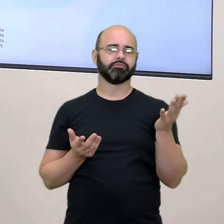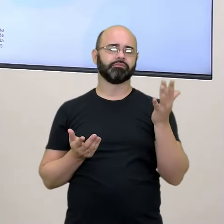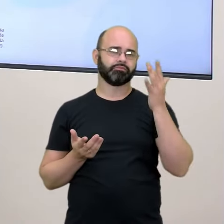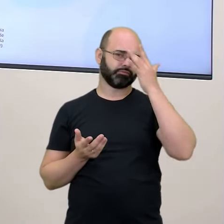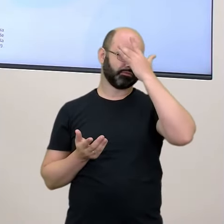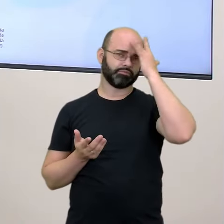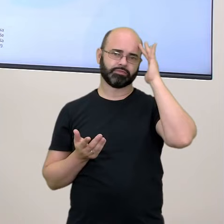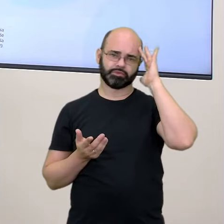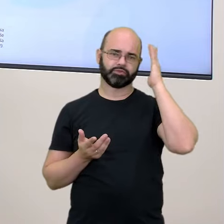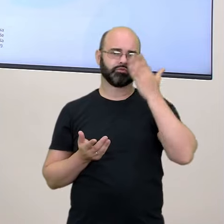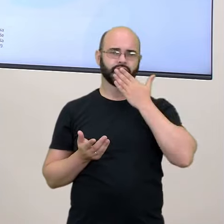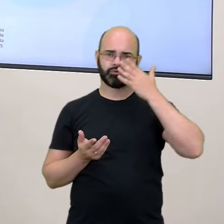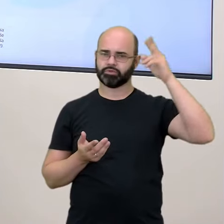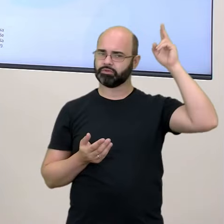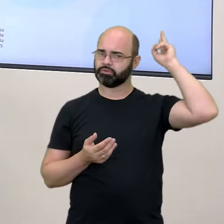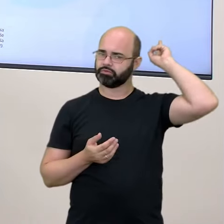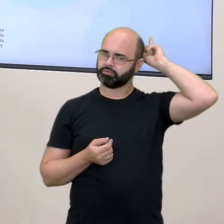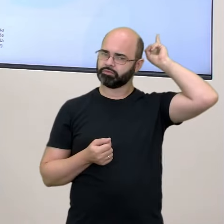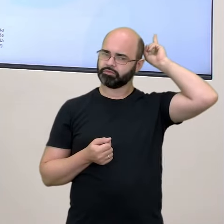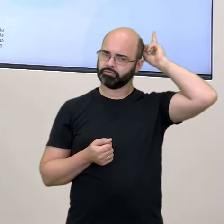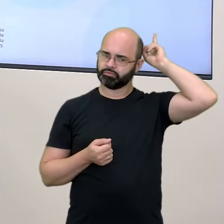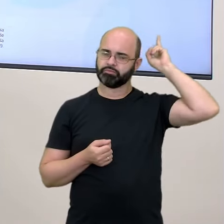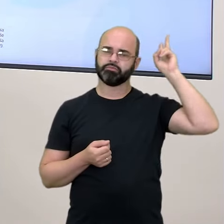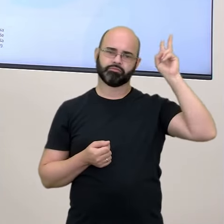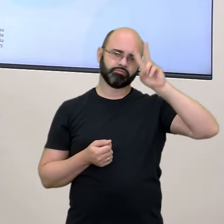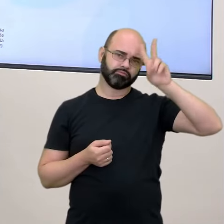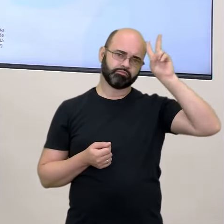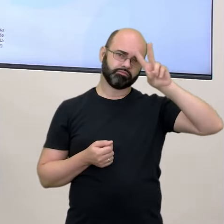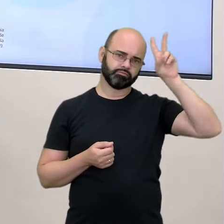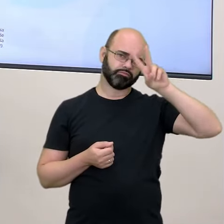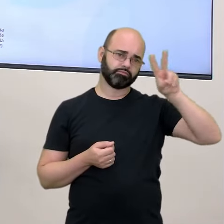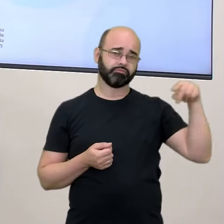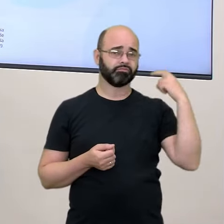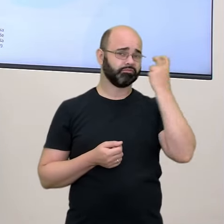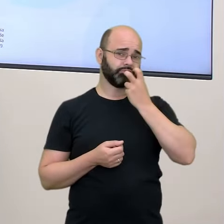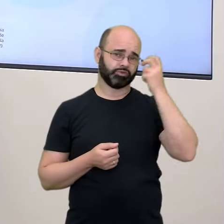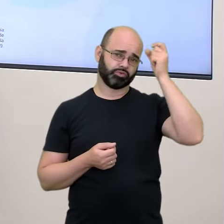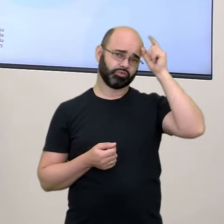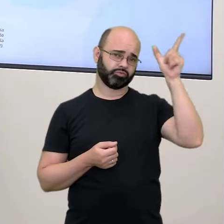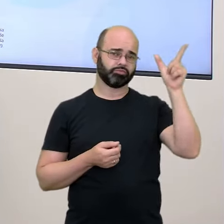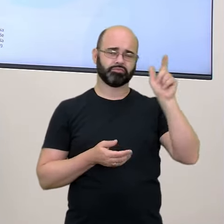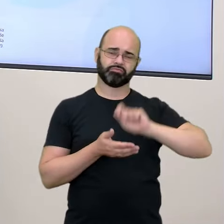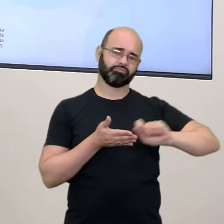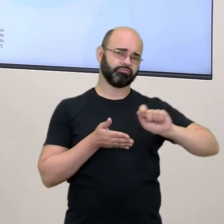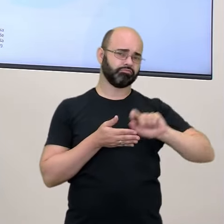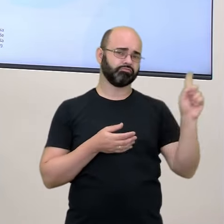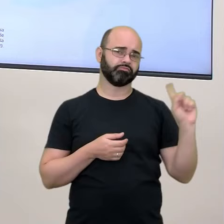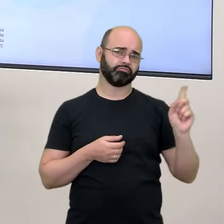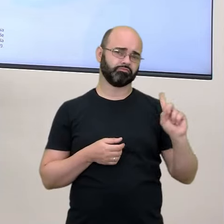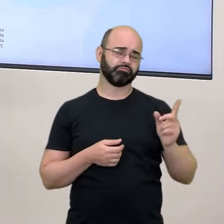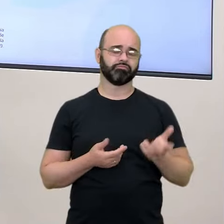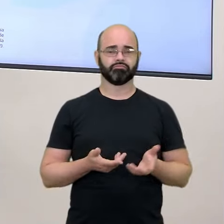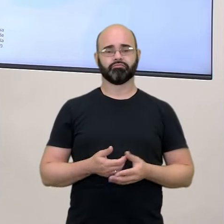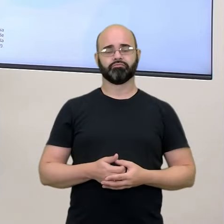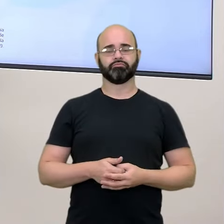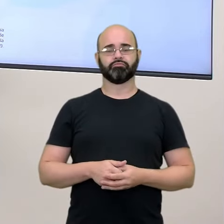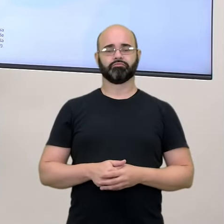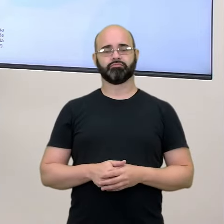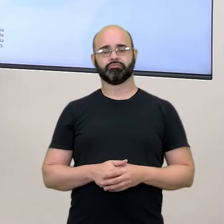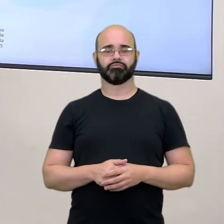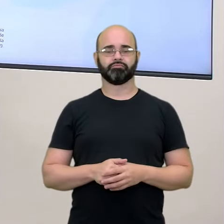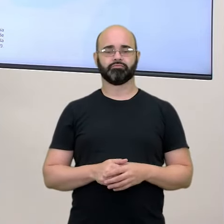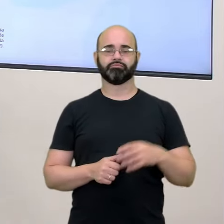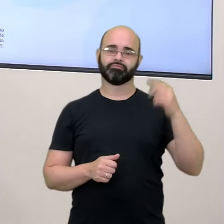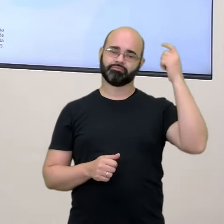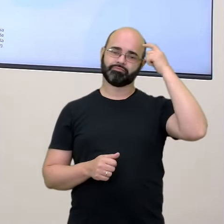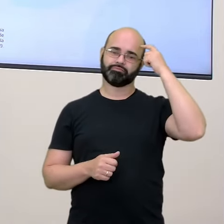história e eles não têm uma cultura deles... É oral, a cultura é oral, não é escrita. Então, tem que ter que analisar isso. Tem que